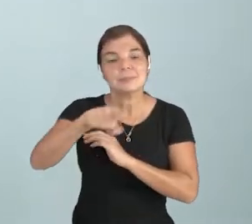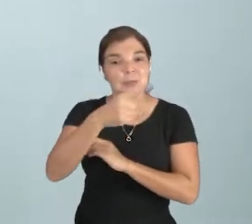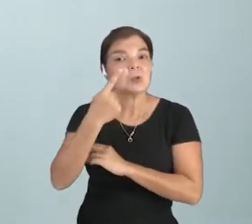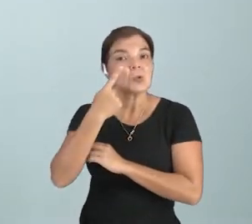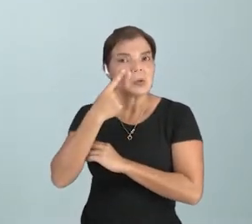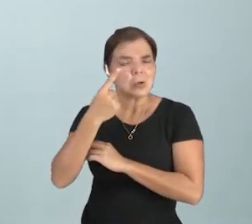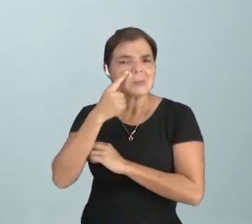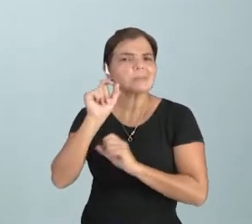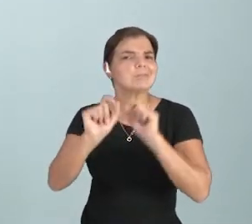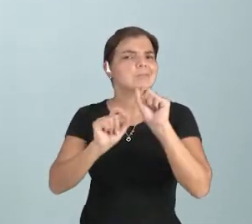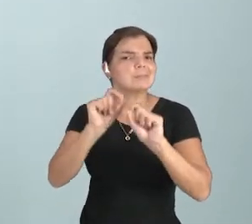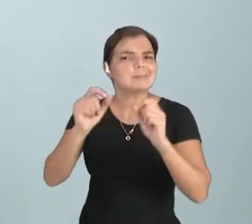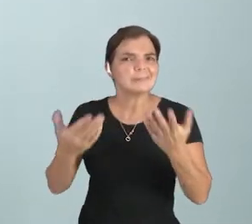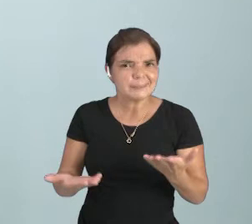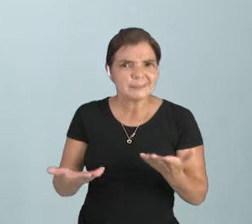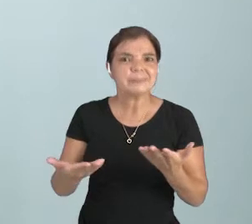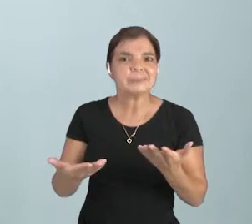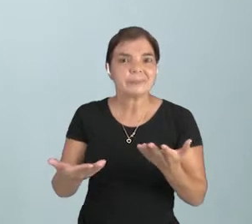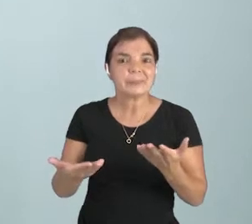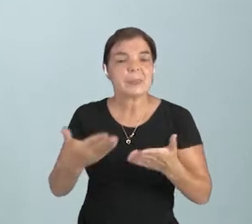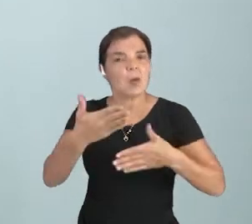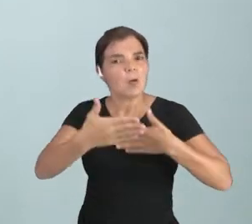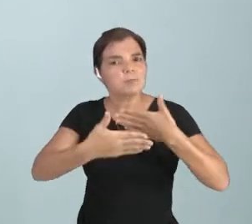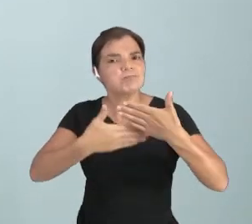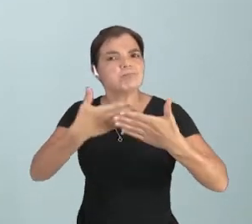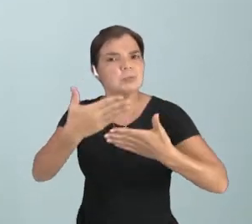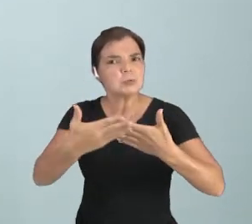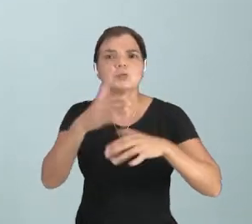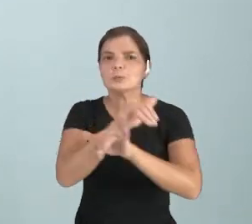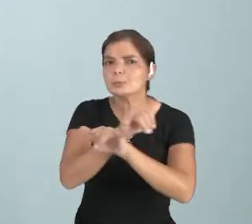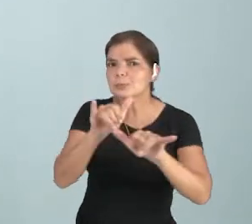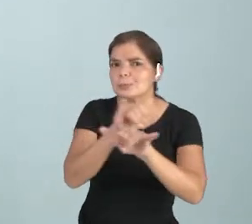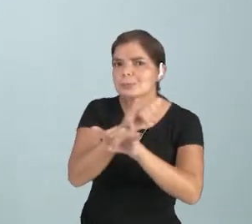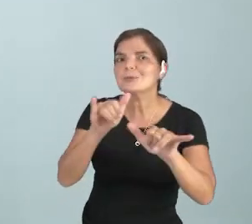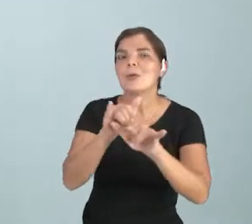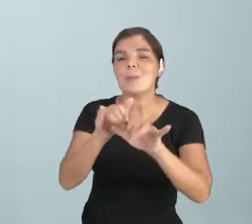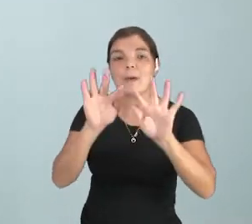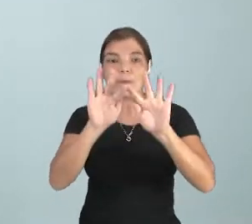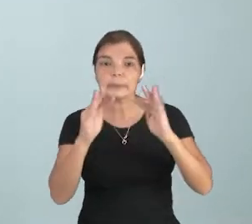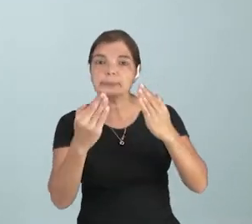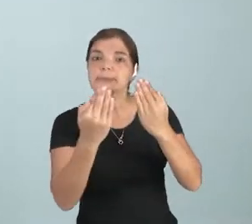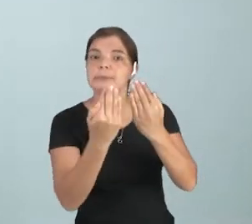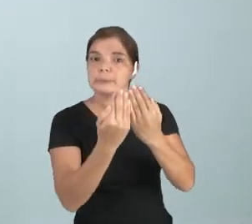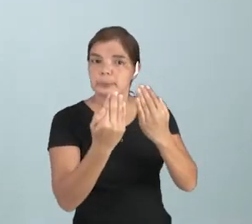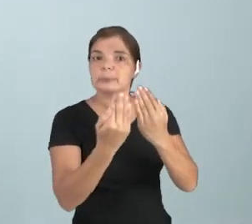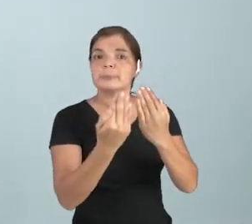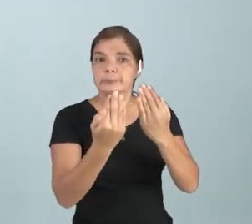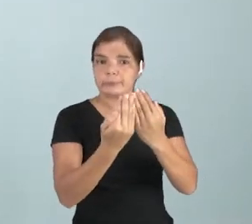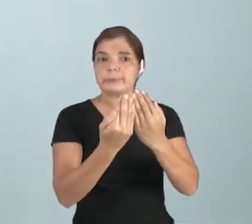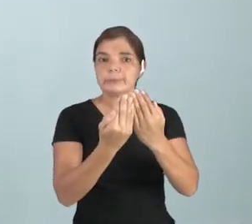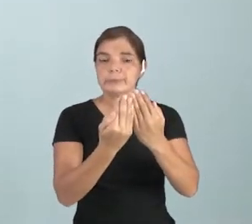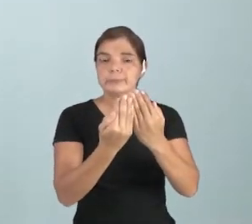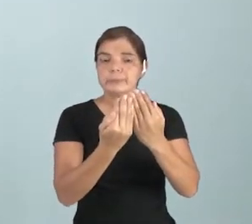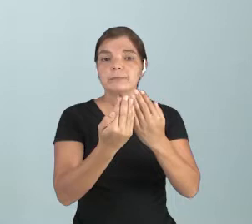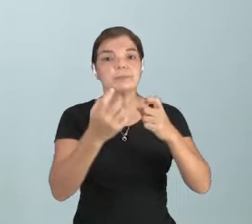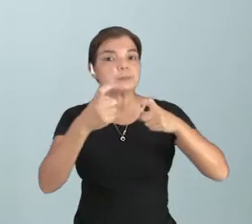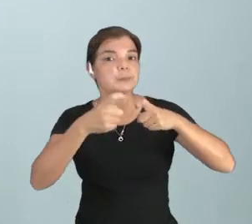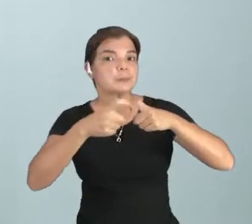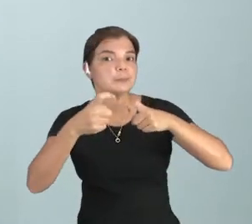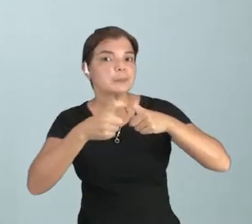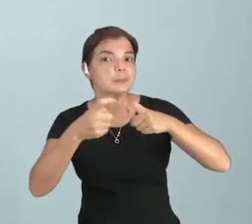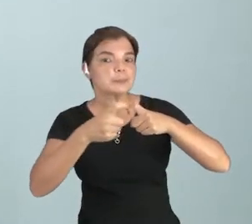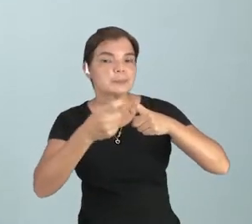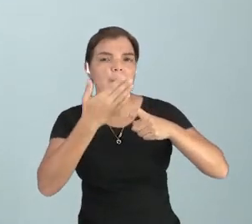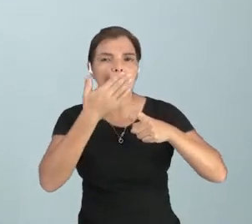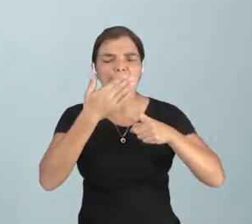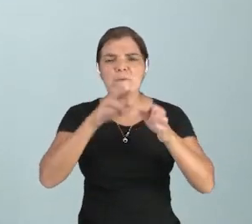falar justamente sobre que é um processo de comunicação, ou seja, a família vai, né, no médico, o médico